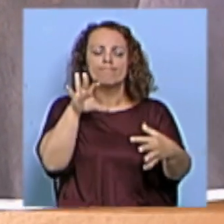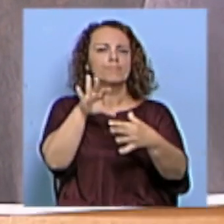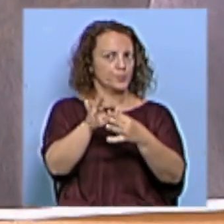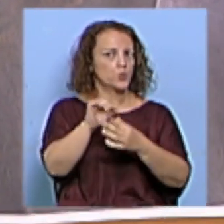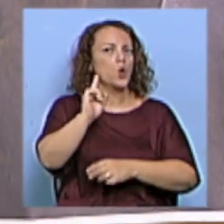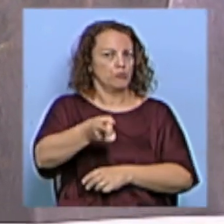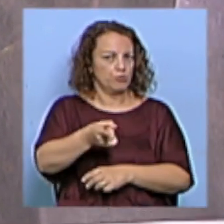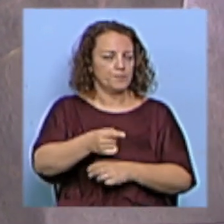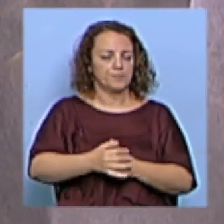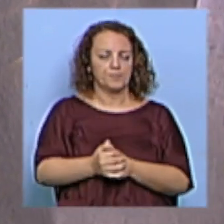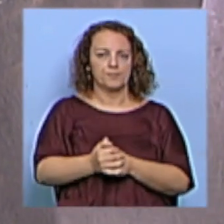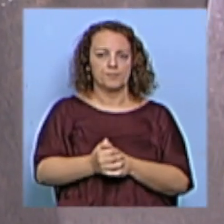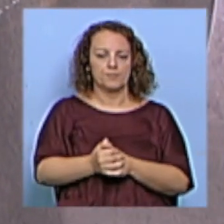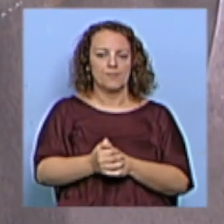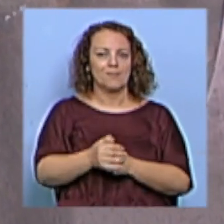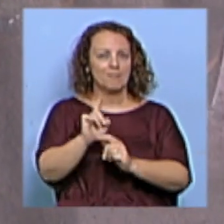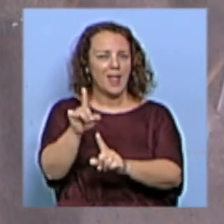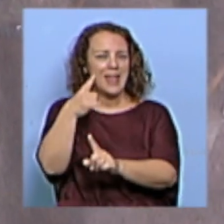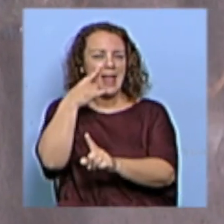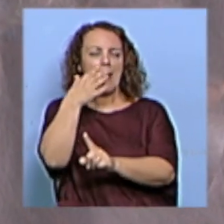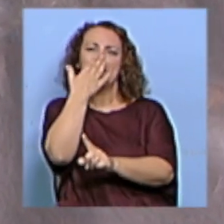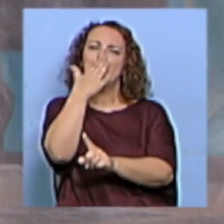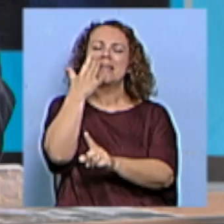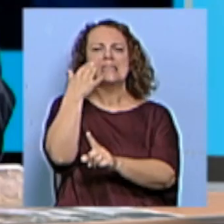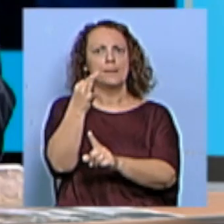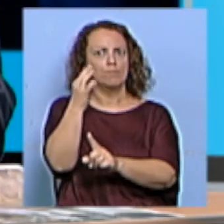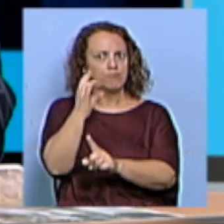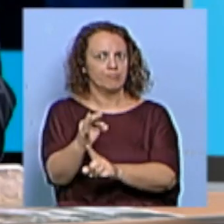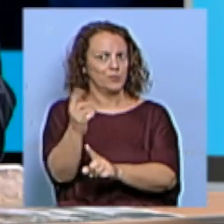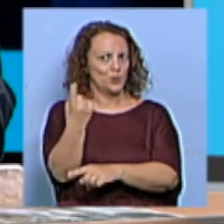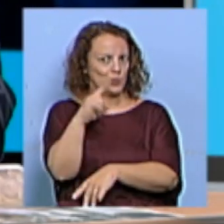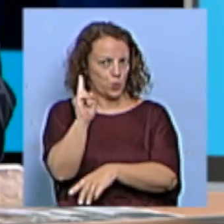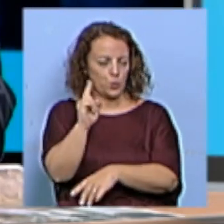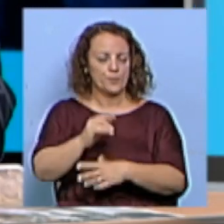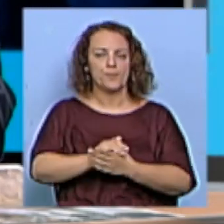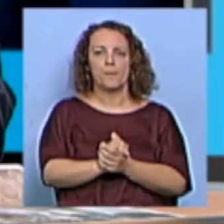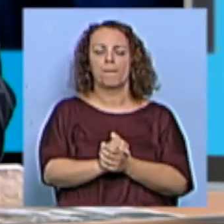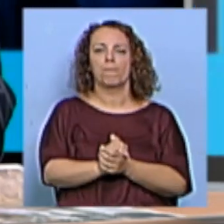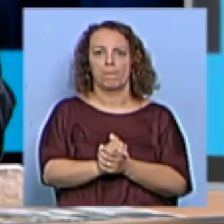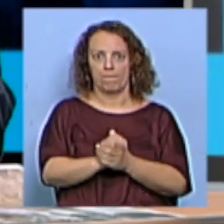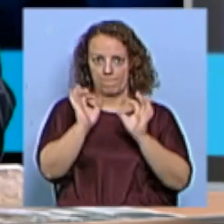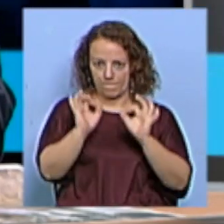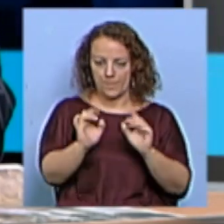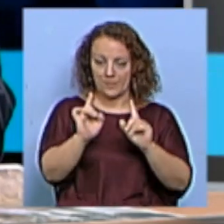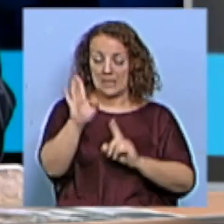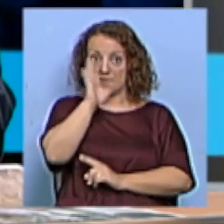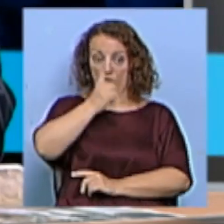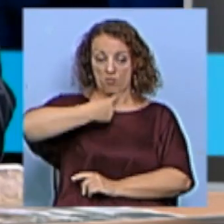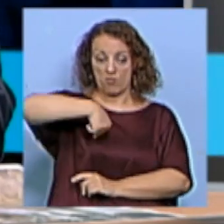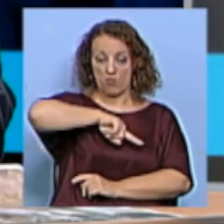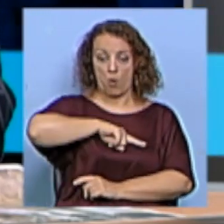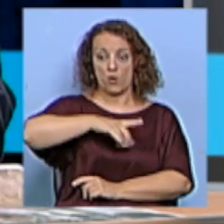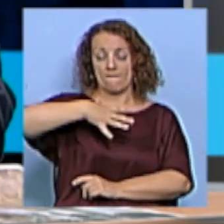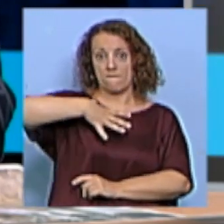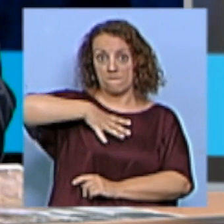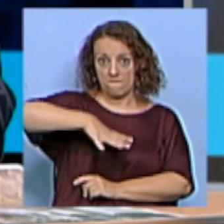seguinte, e não é tão simples quanto possa parecer. A questão é, se nós queremos evitar